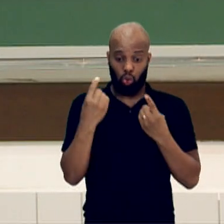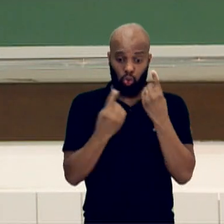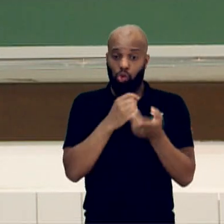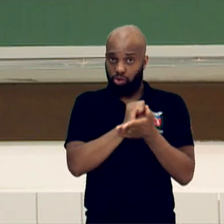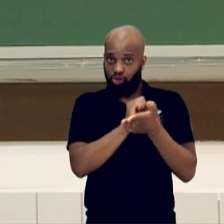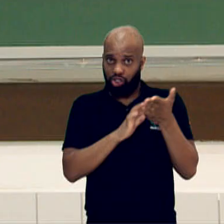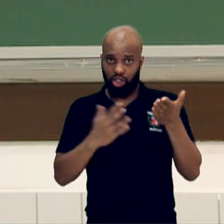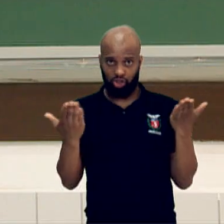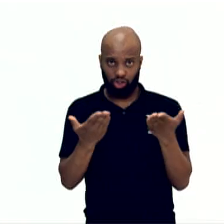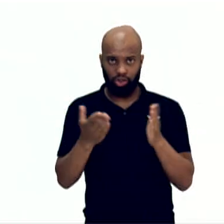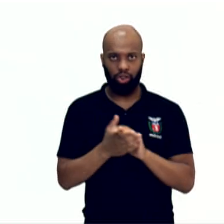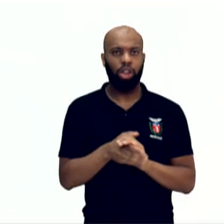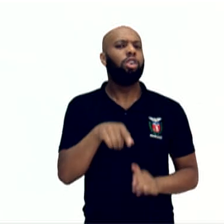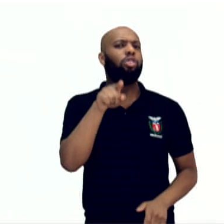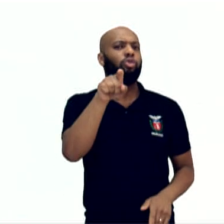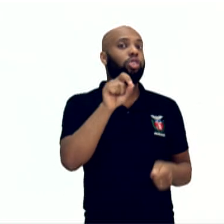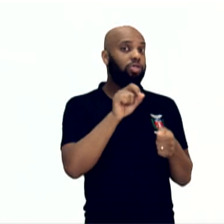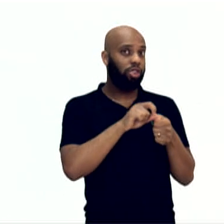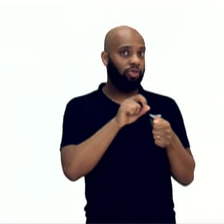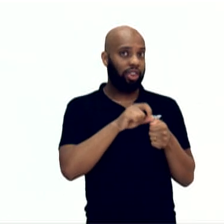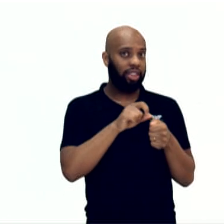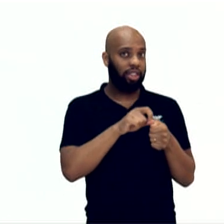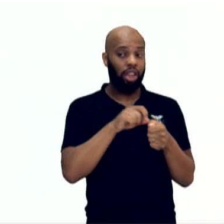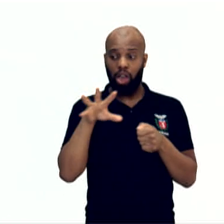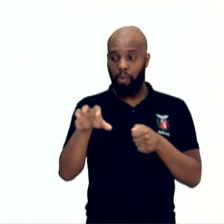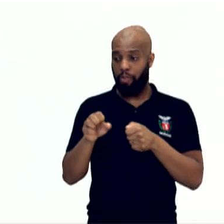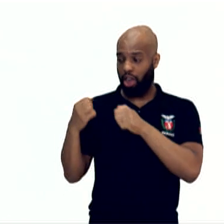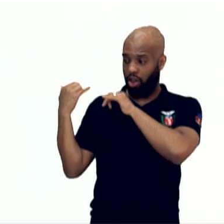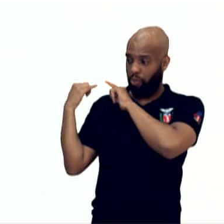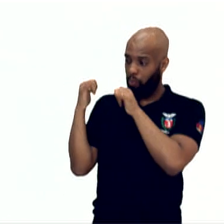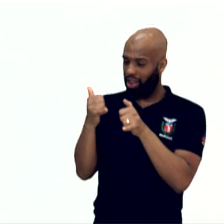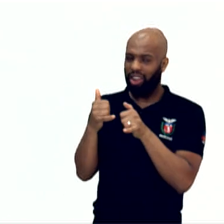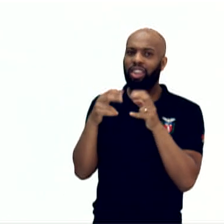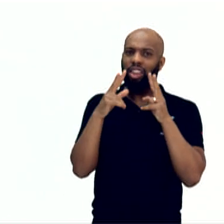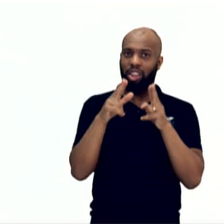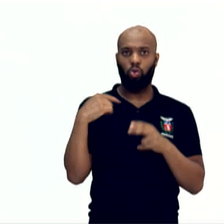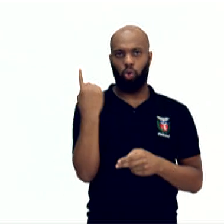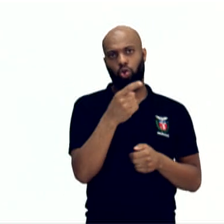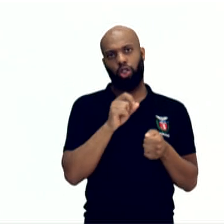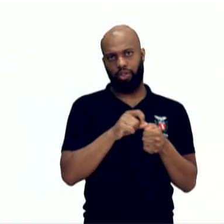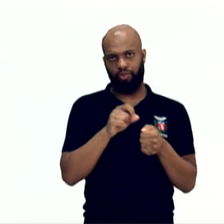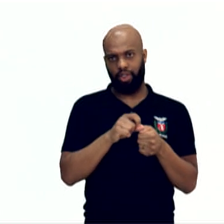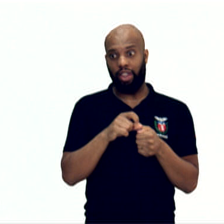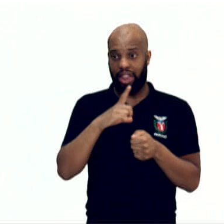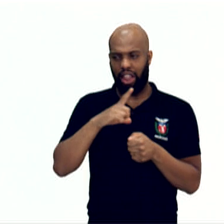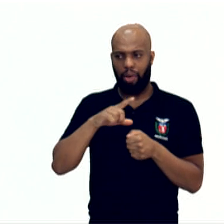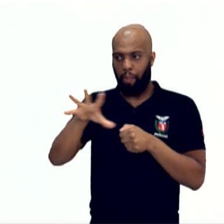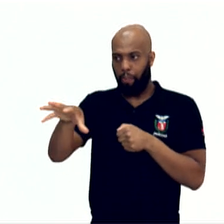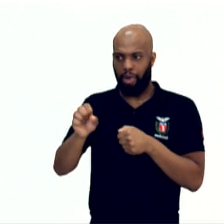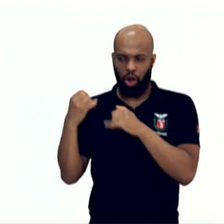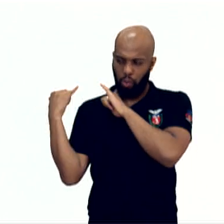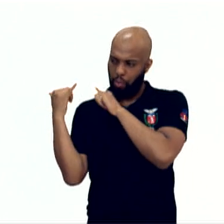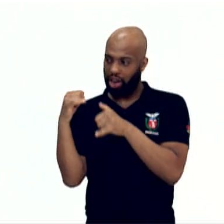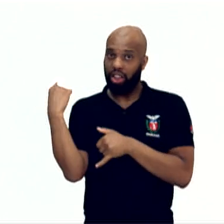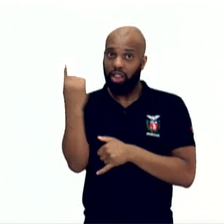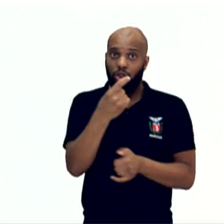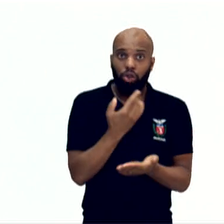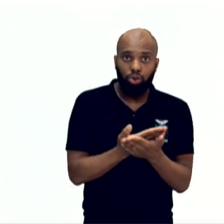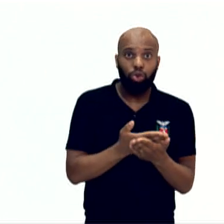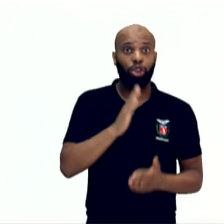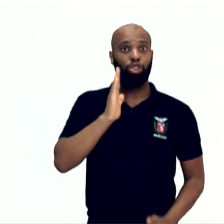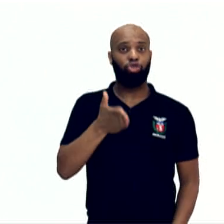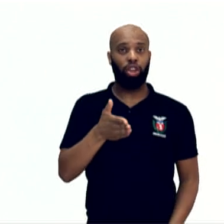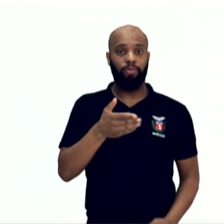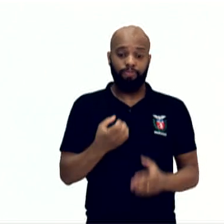tarefa? Sua tarefa é, a partir de uma lenda, como nós fizemos agora, a partir de uma lenda que nós estudamos, você vai produzir o